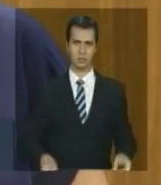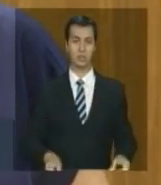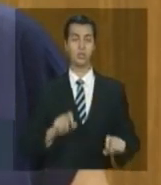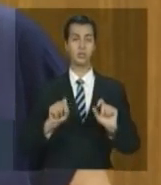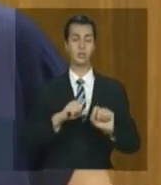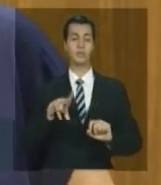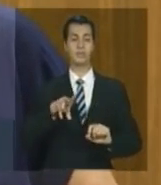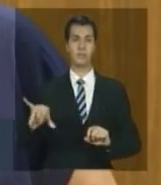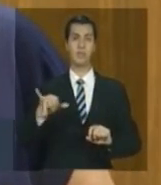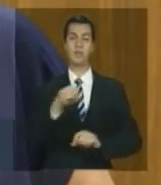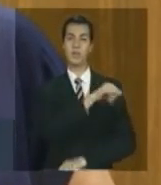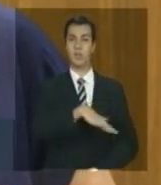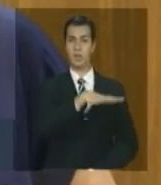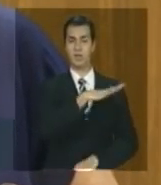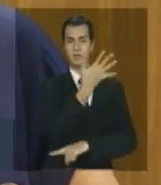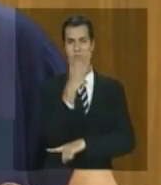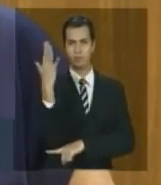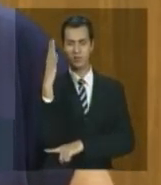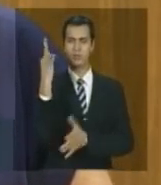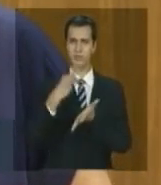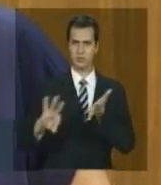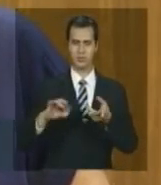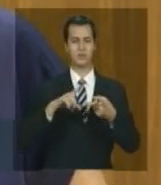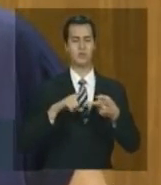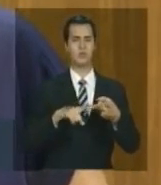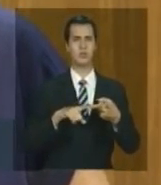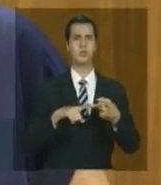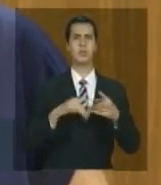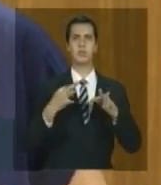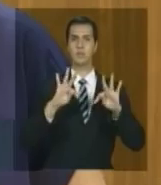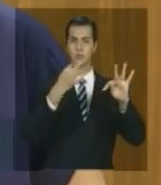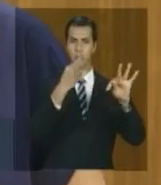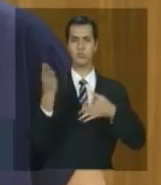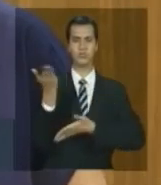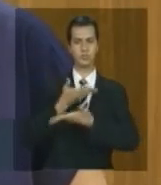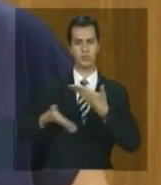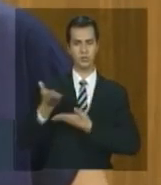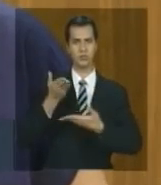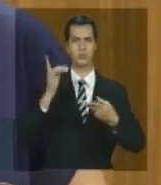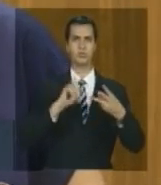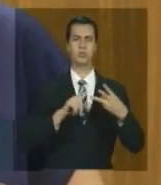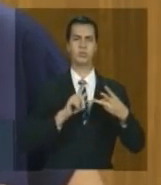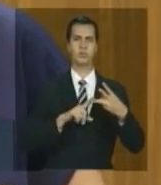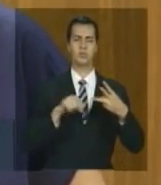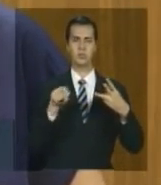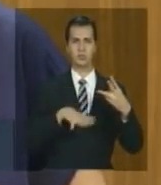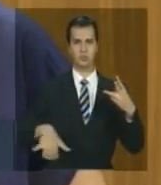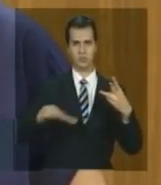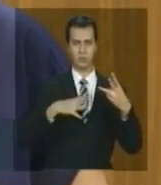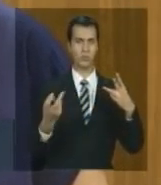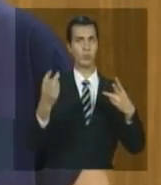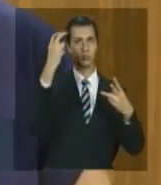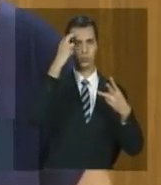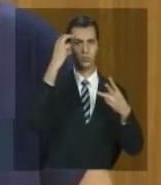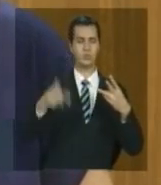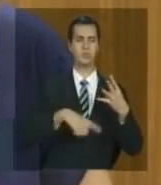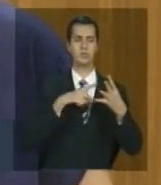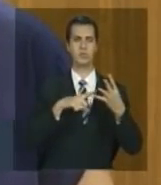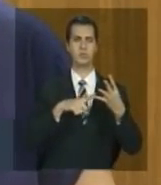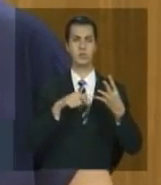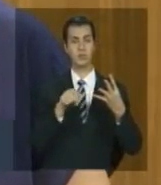assinar acordos na área do meio ambiente, na área de cooperação técnica, na área cultural, na